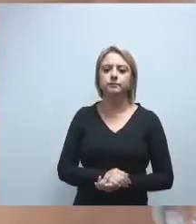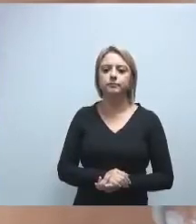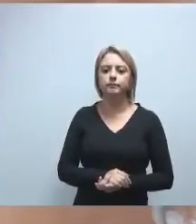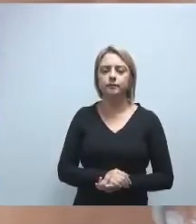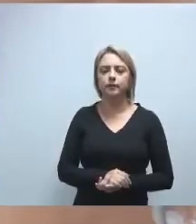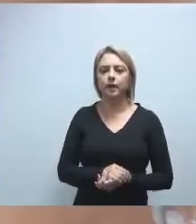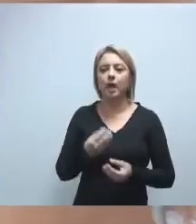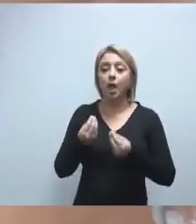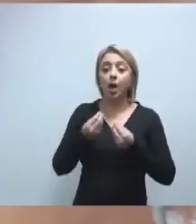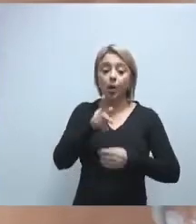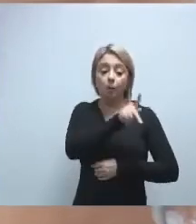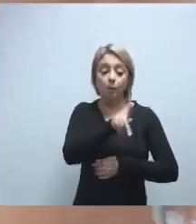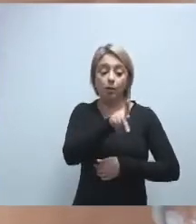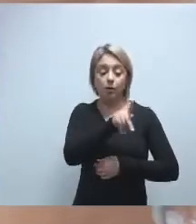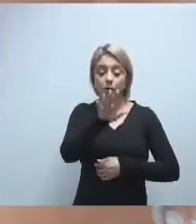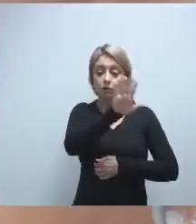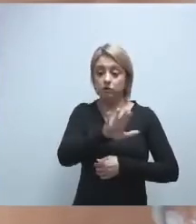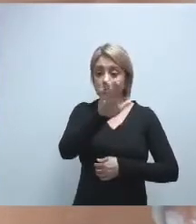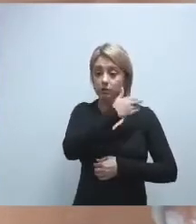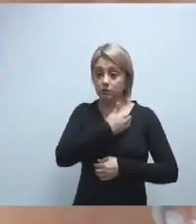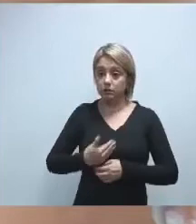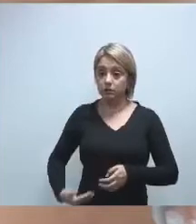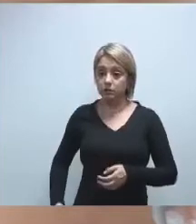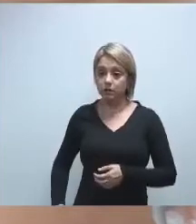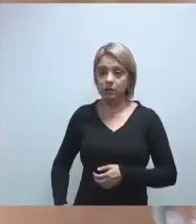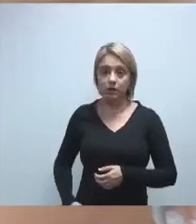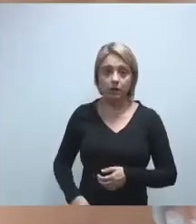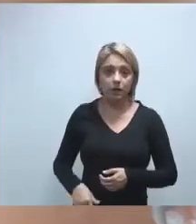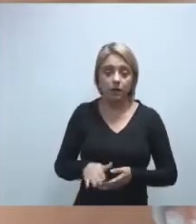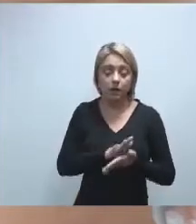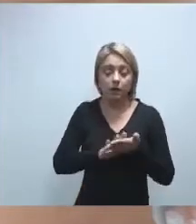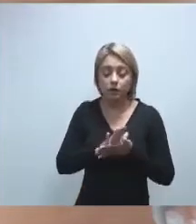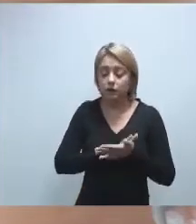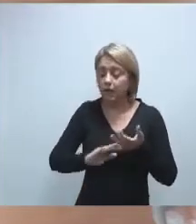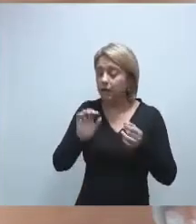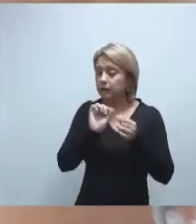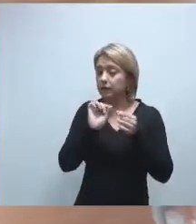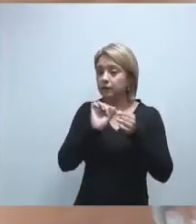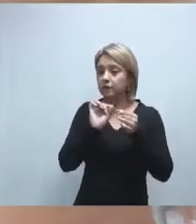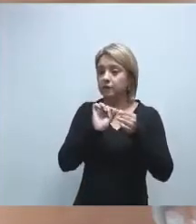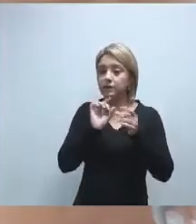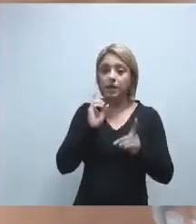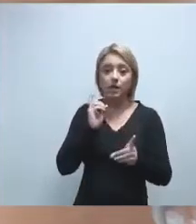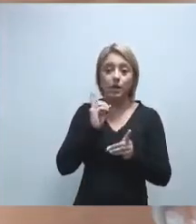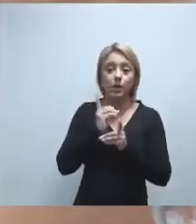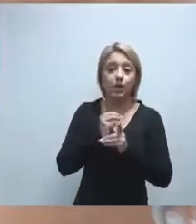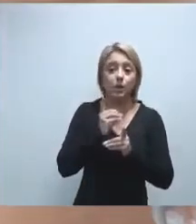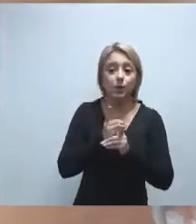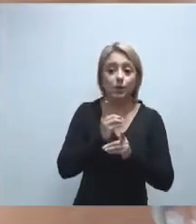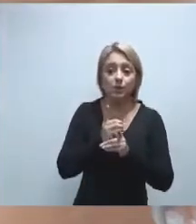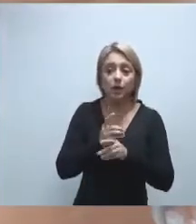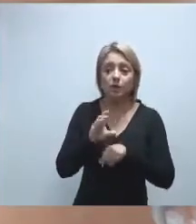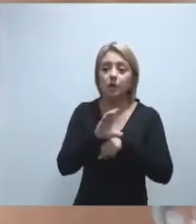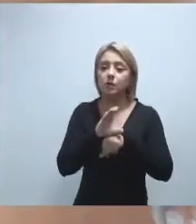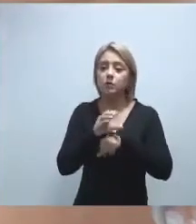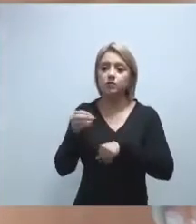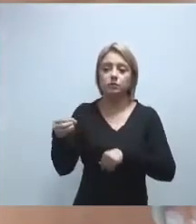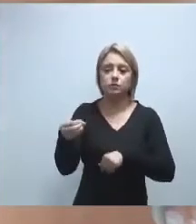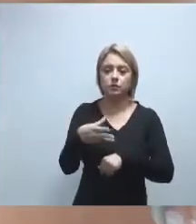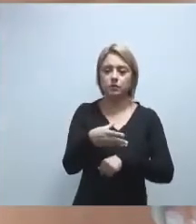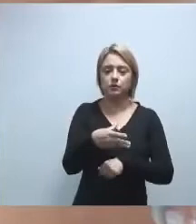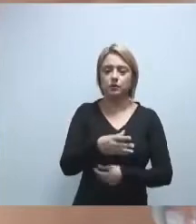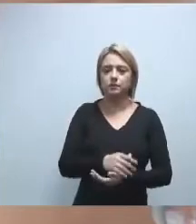como procurador-geral da república eu nada mais físico do que encontrar uma constituição nova